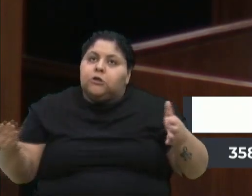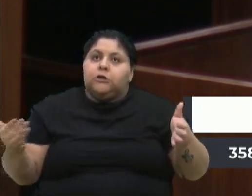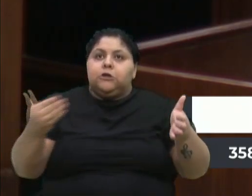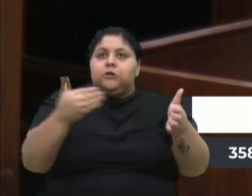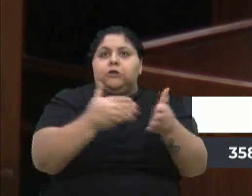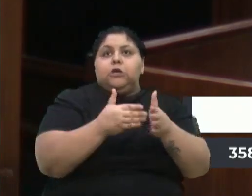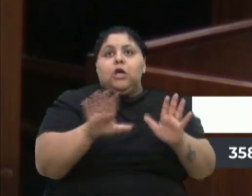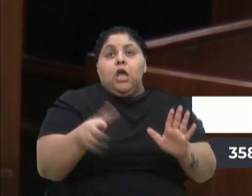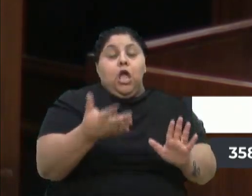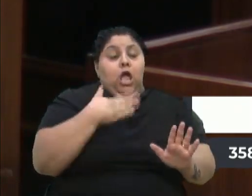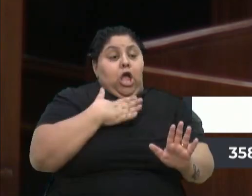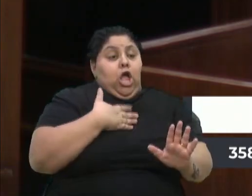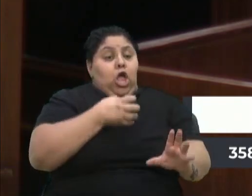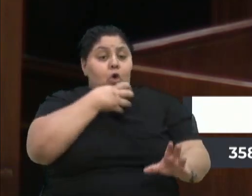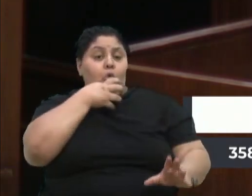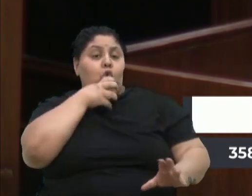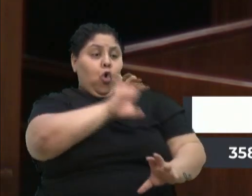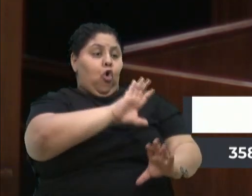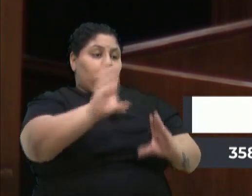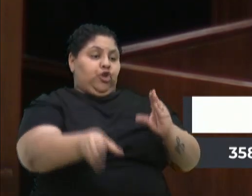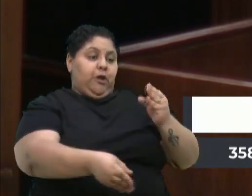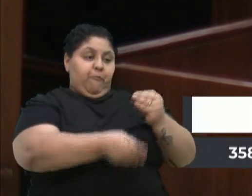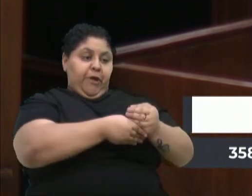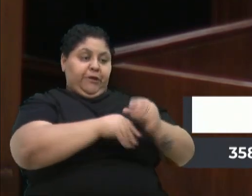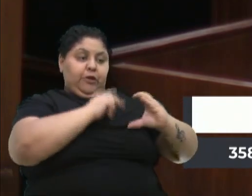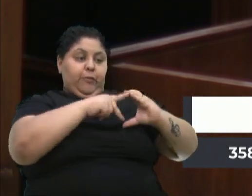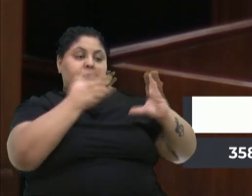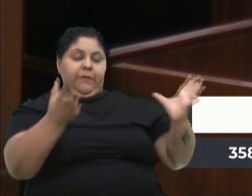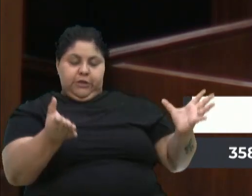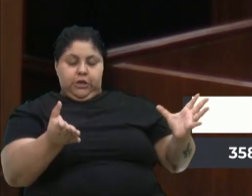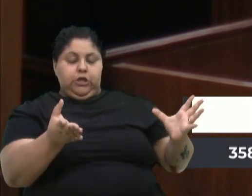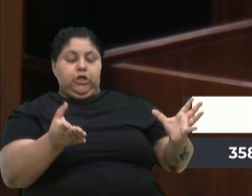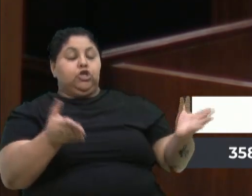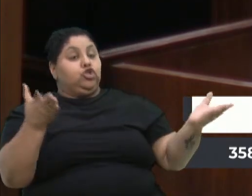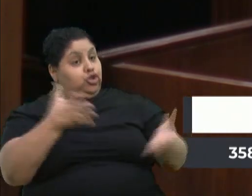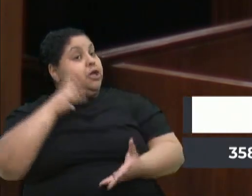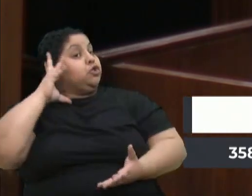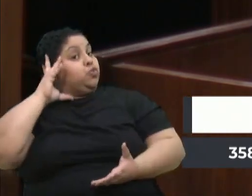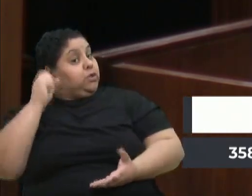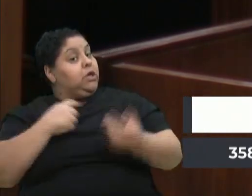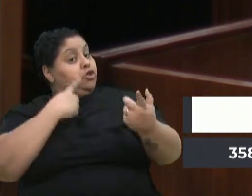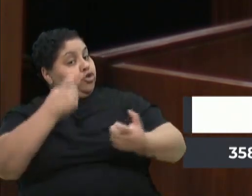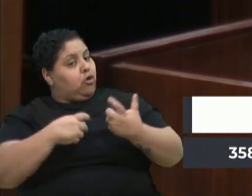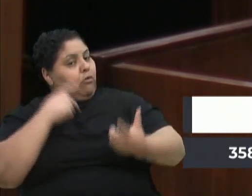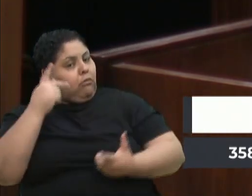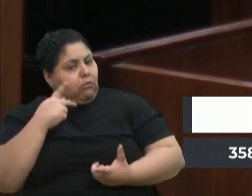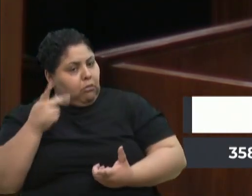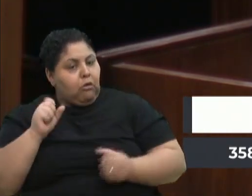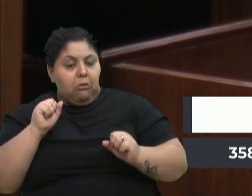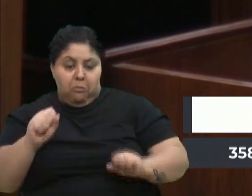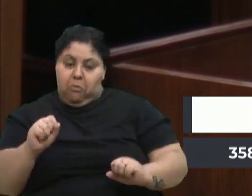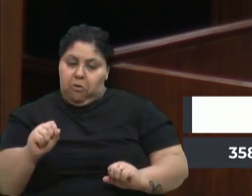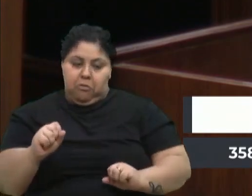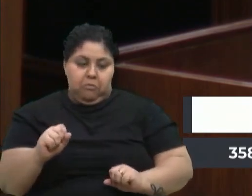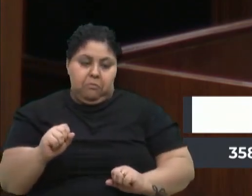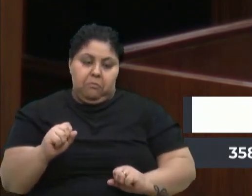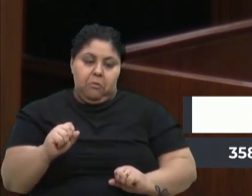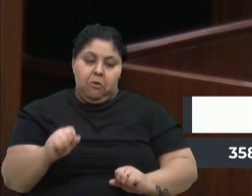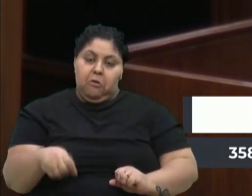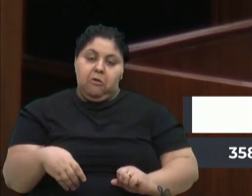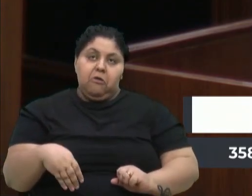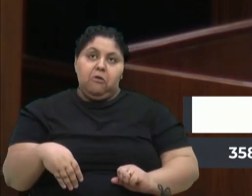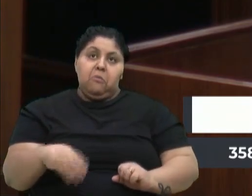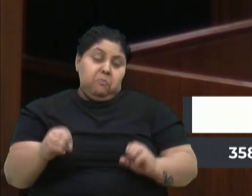Eu sou contra a emenda parlamentar de alguns vereadores que eu já escutei, tá? E leve para o coração, se quiser, ou não leve. Eu